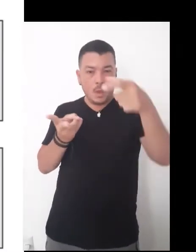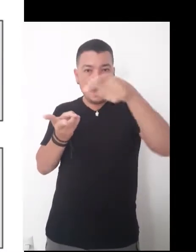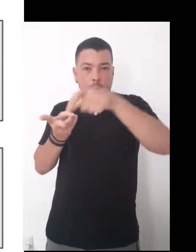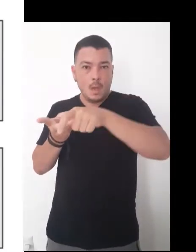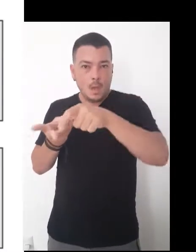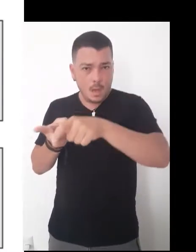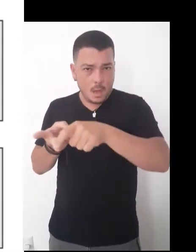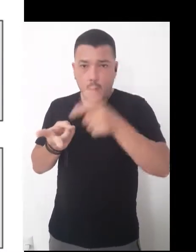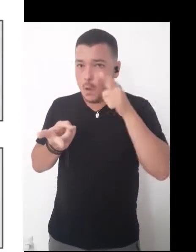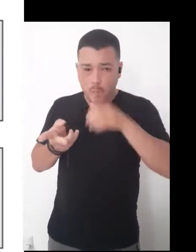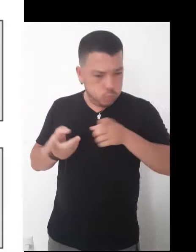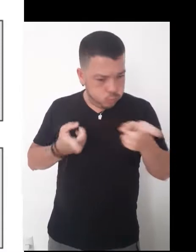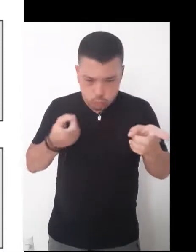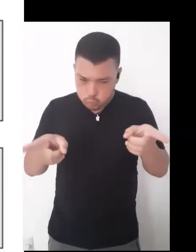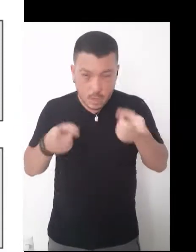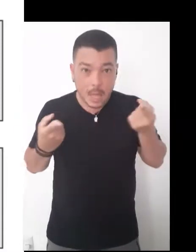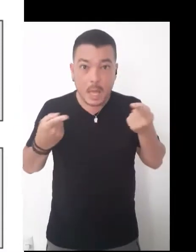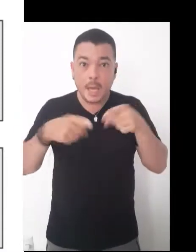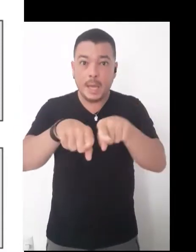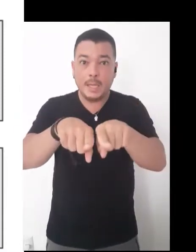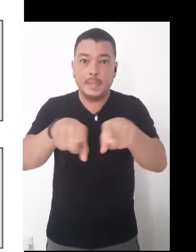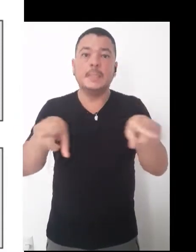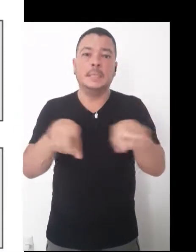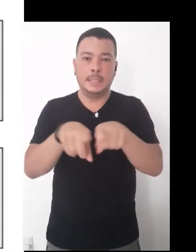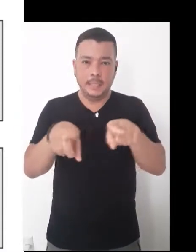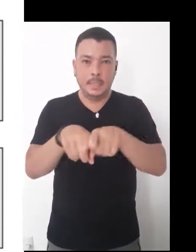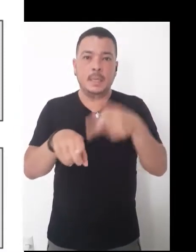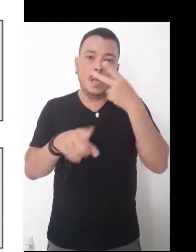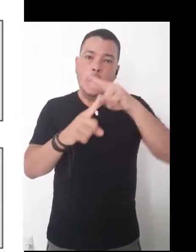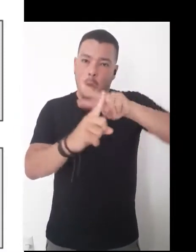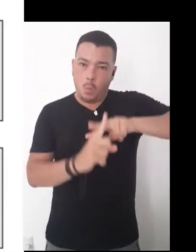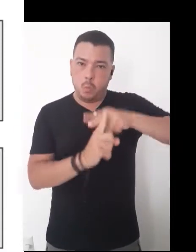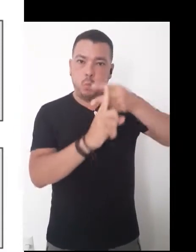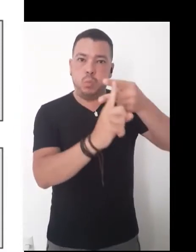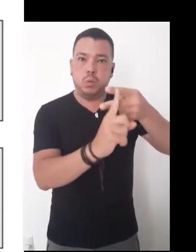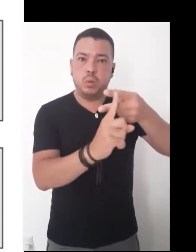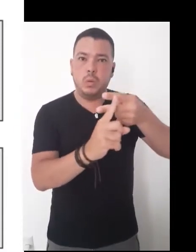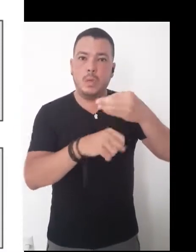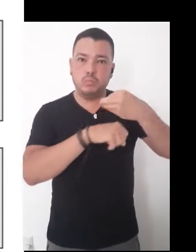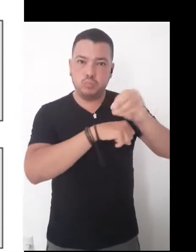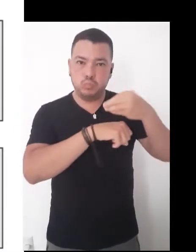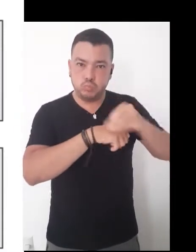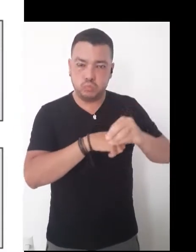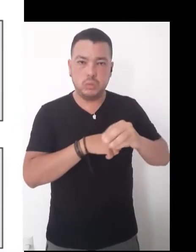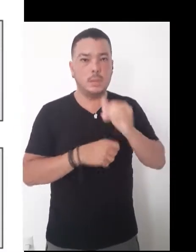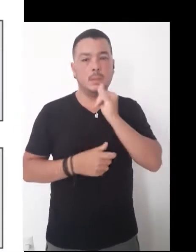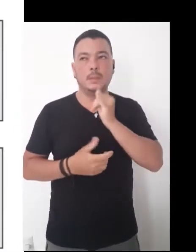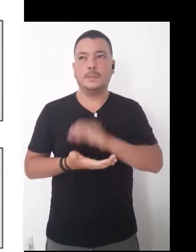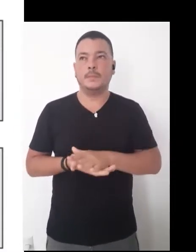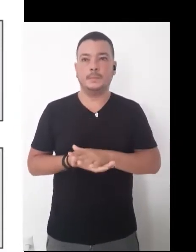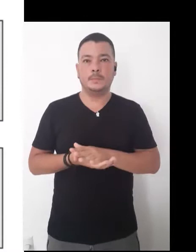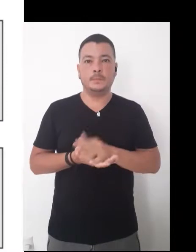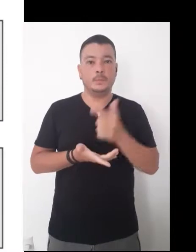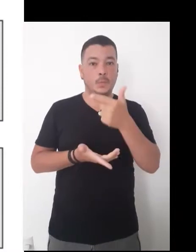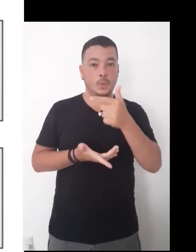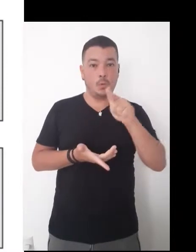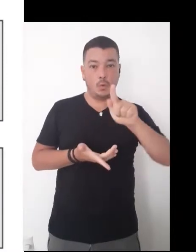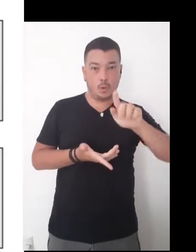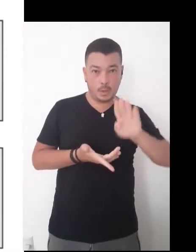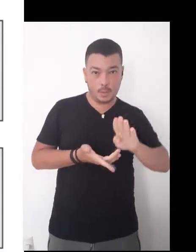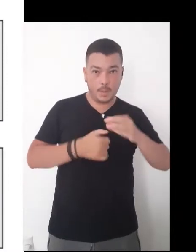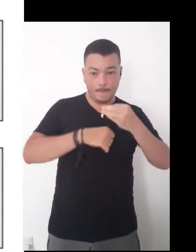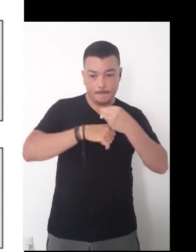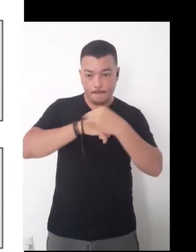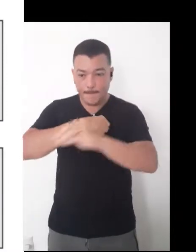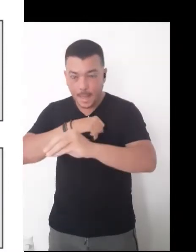aqui simultaneamente. Ou seja, eu dobro minha taxa de transferência. Ao invés de eu mandar aqui, sei lá, 2 GB por segundo, 2 GB